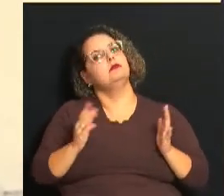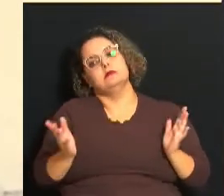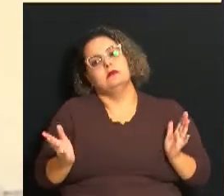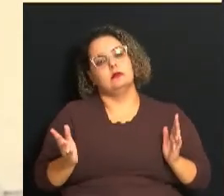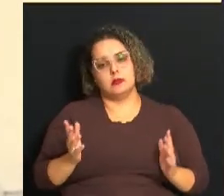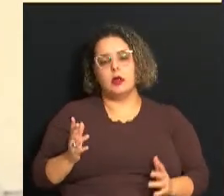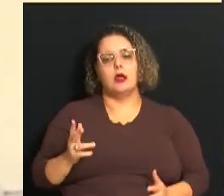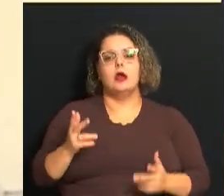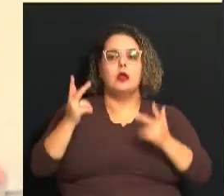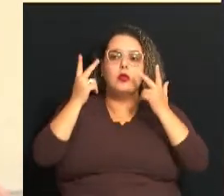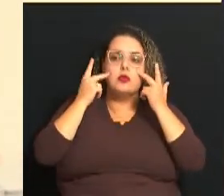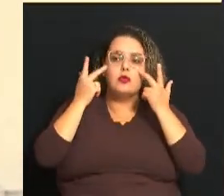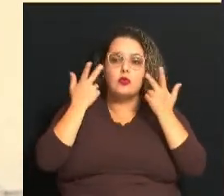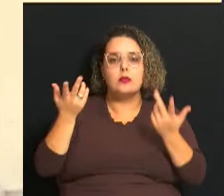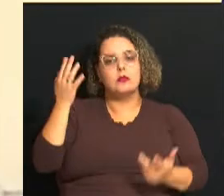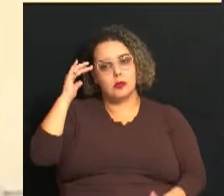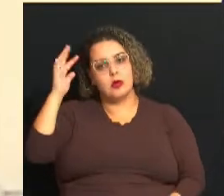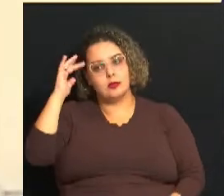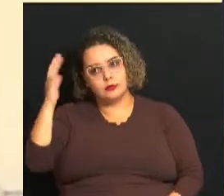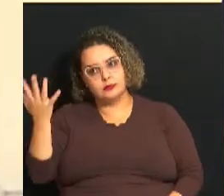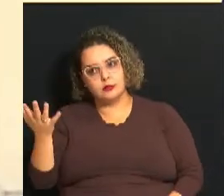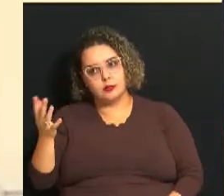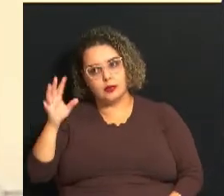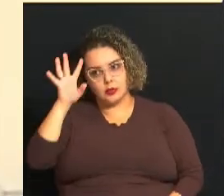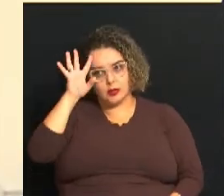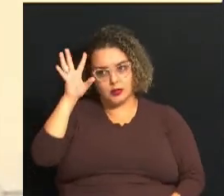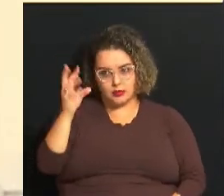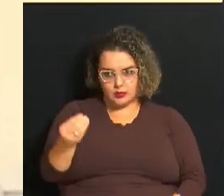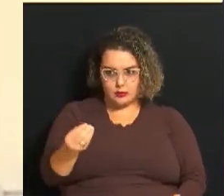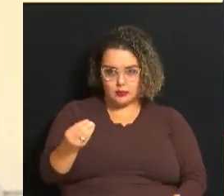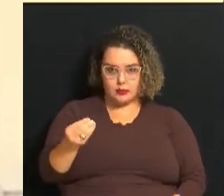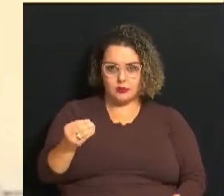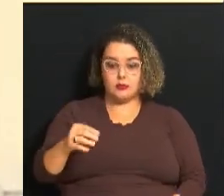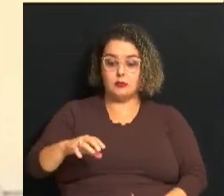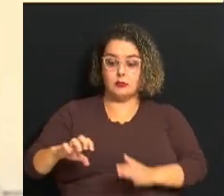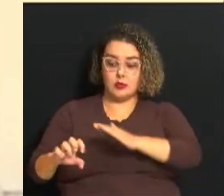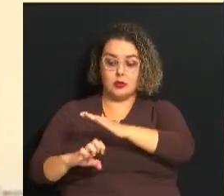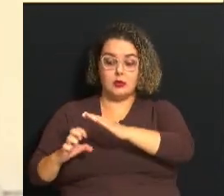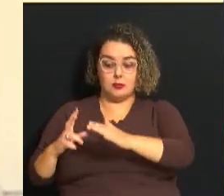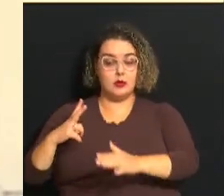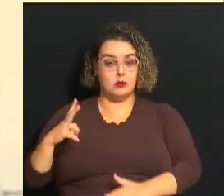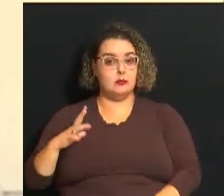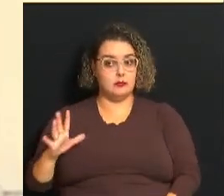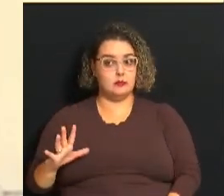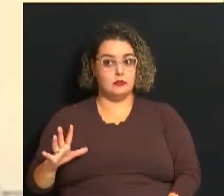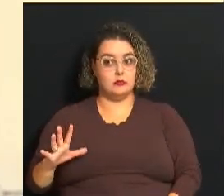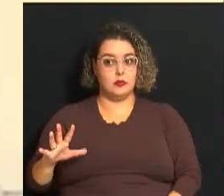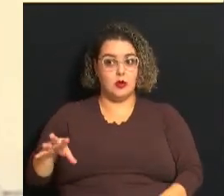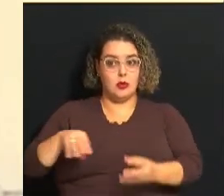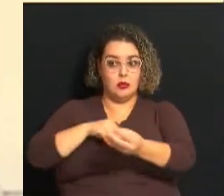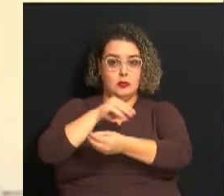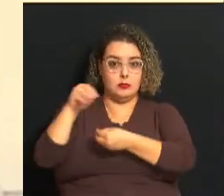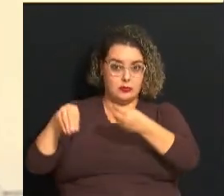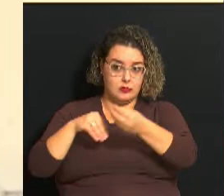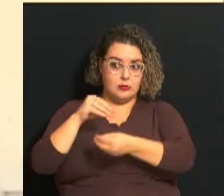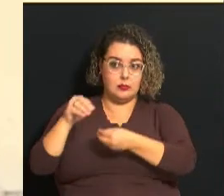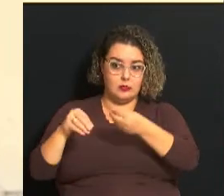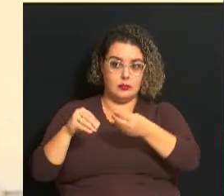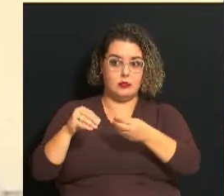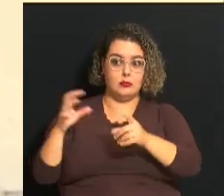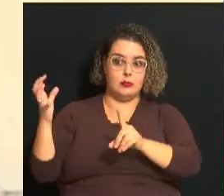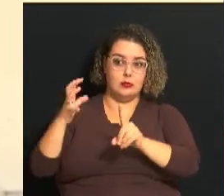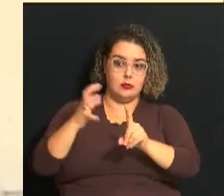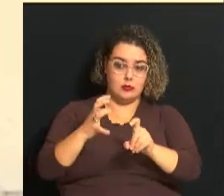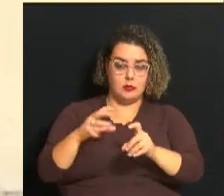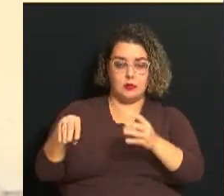é mais do que imaginado e compreendido principalmente na iniciativa privada e esse seria um misto né o assédio moral assédio